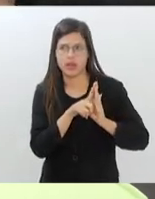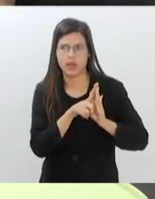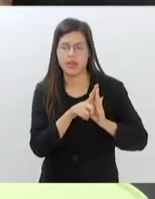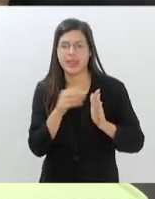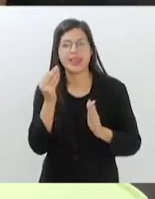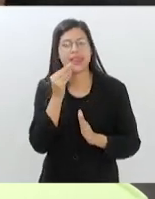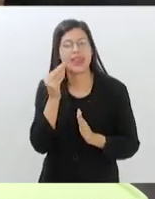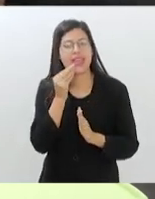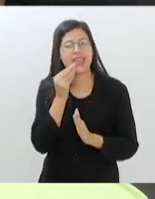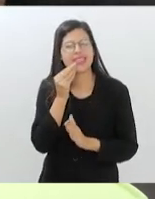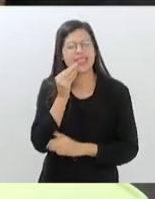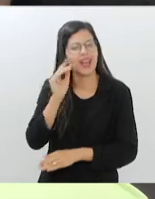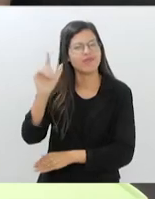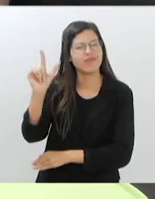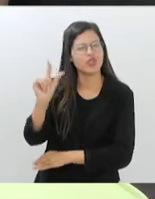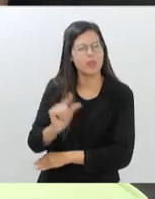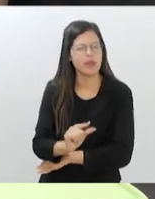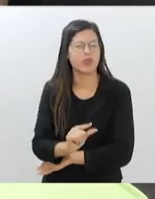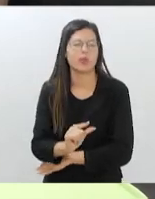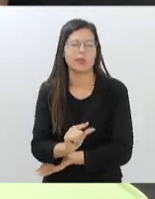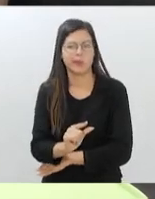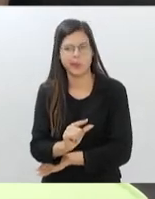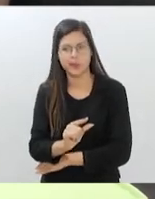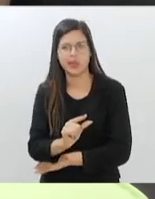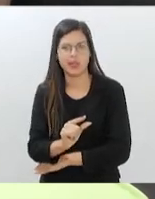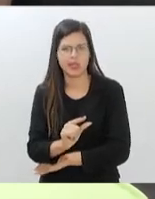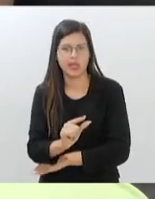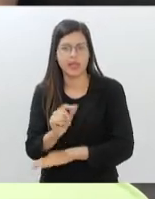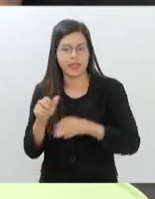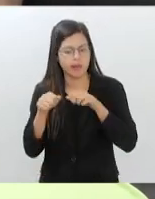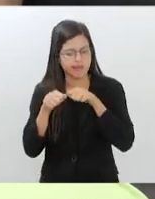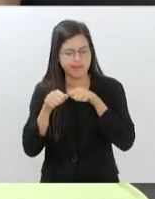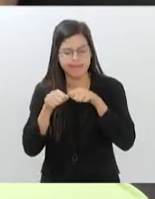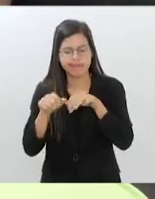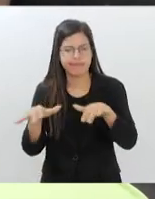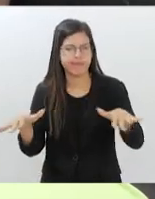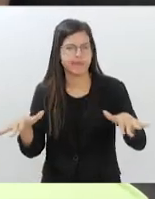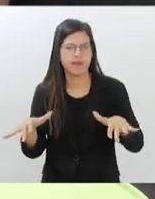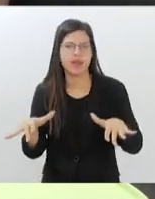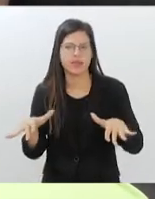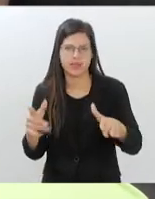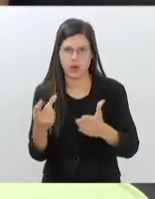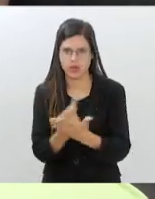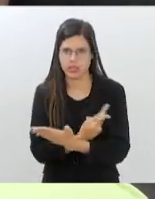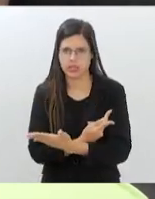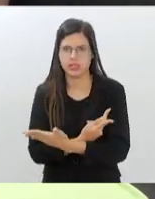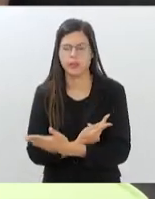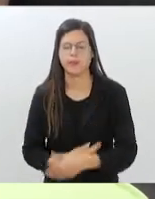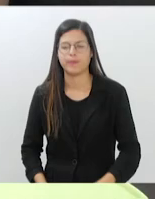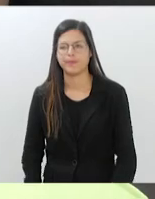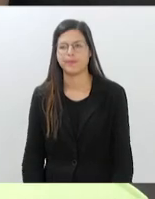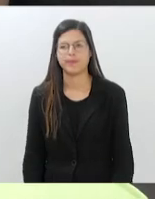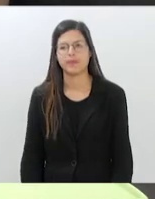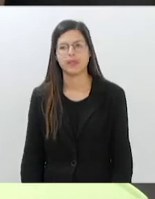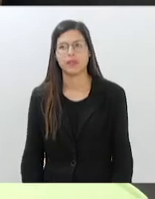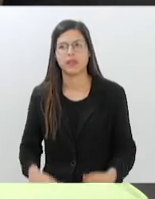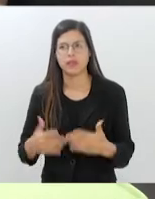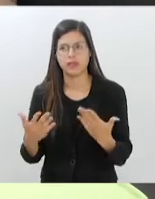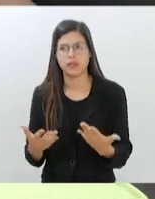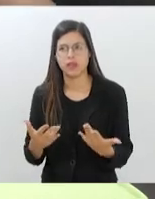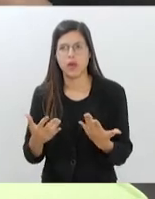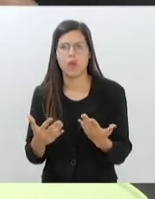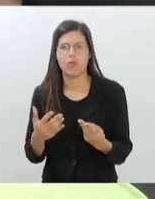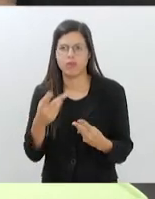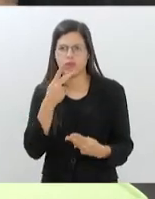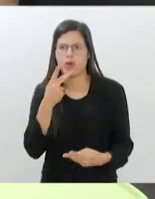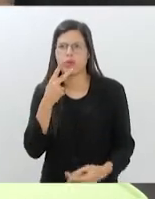pelo menos minorar essa epidemia que que tá vendo Então eu o meu pronunciamento é quanto ao